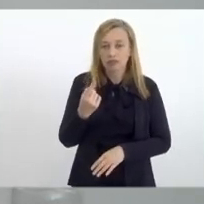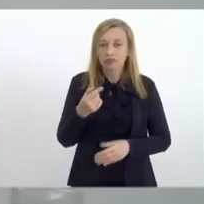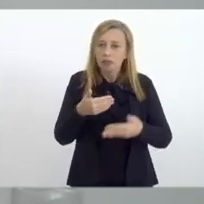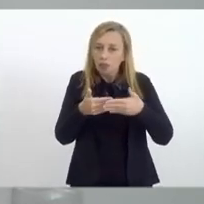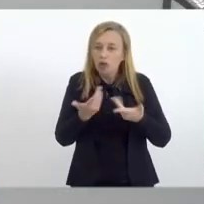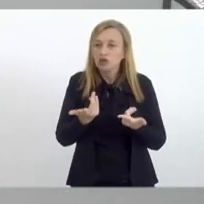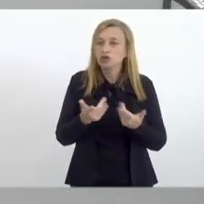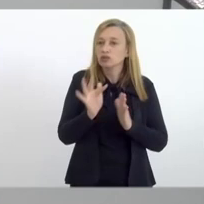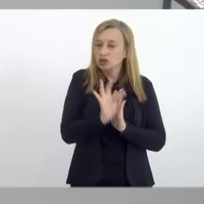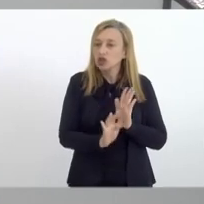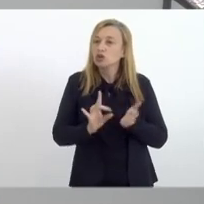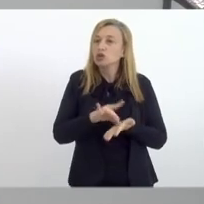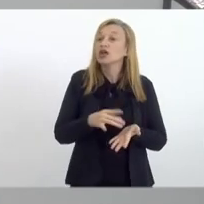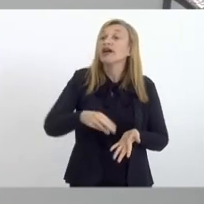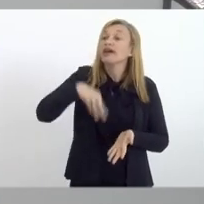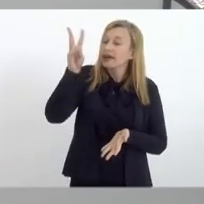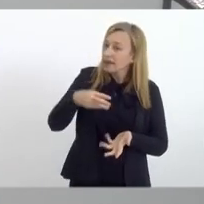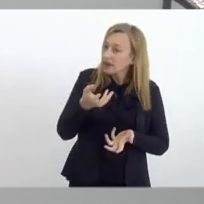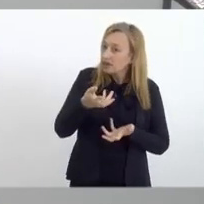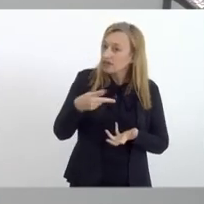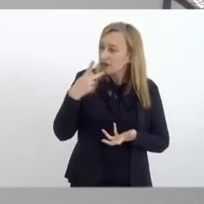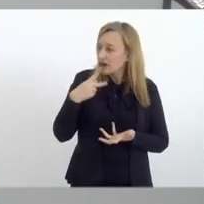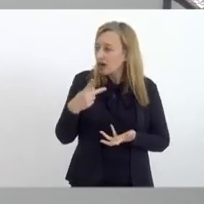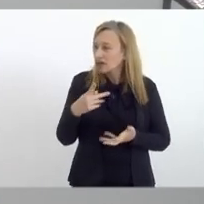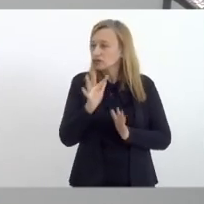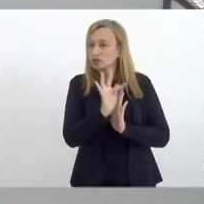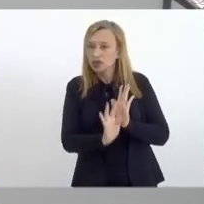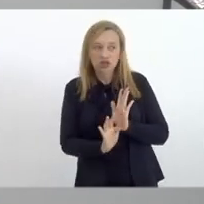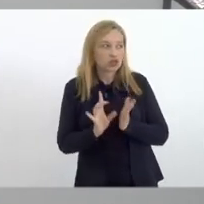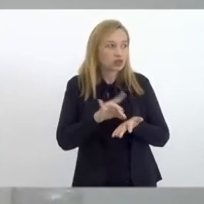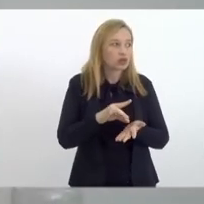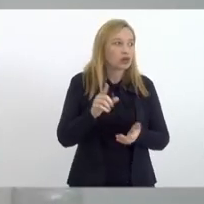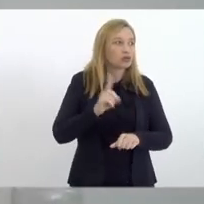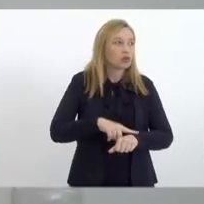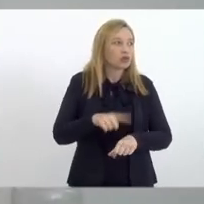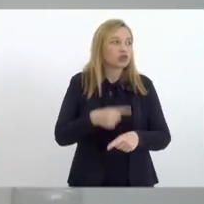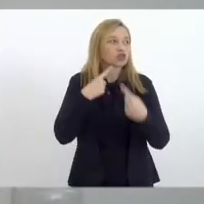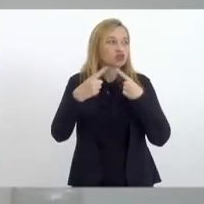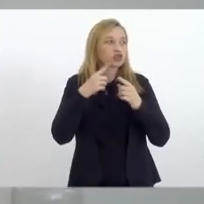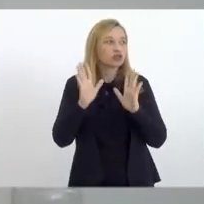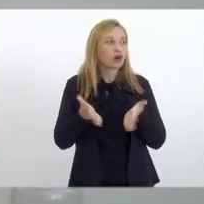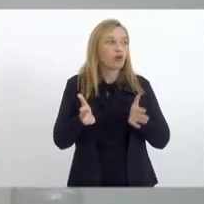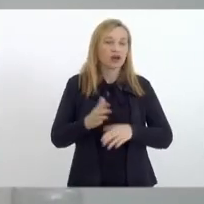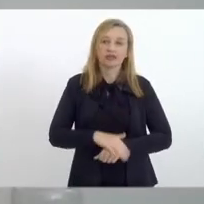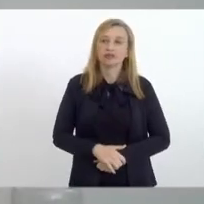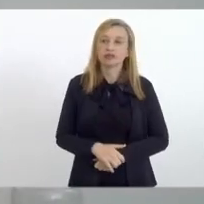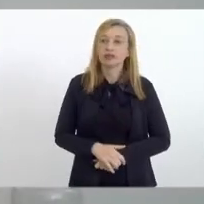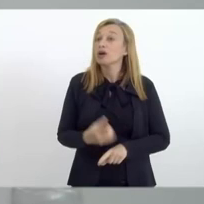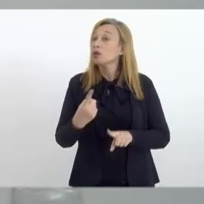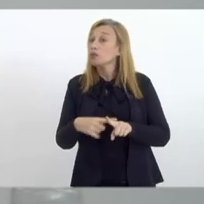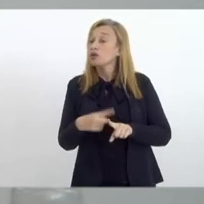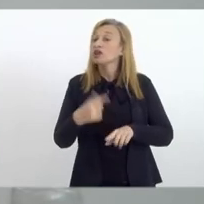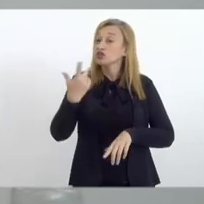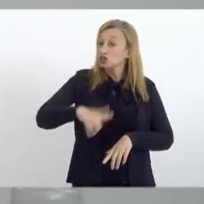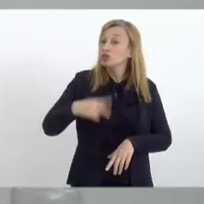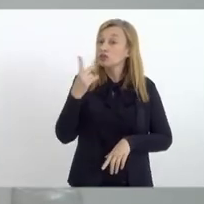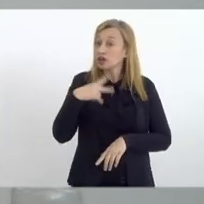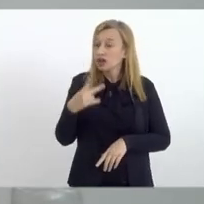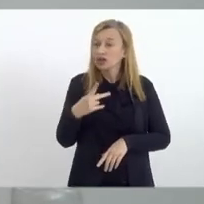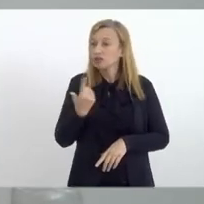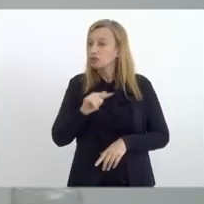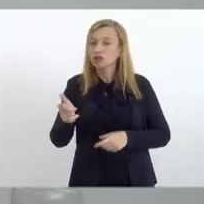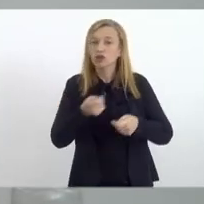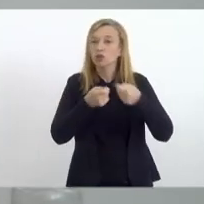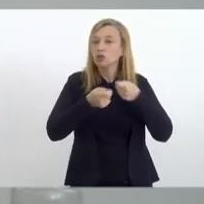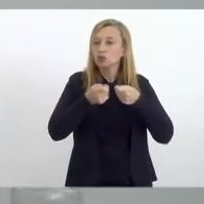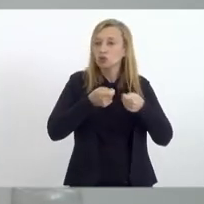tenha algum comentário a fazer sobre o texto original, o momento de discussão definitivamente é esse. Porque, mais uma vez dizendo, a gente não tem o